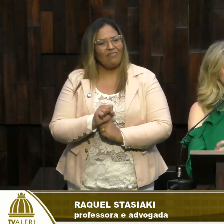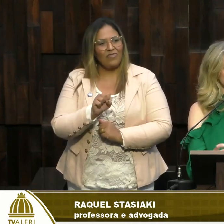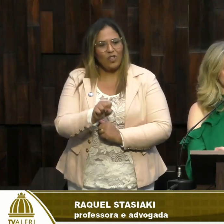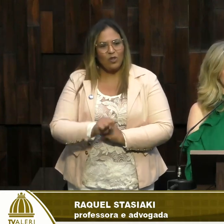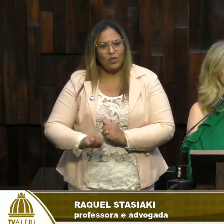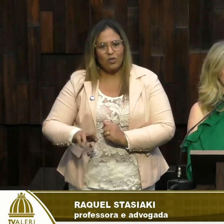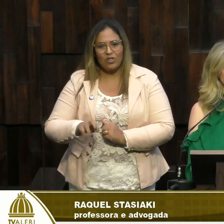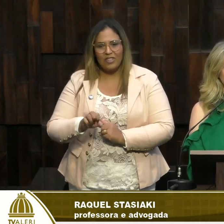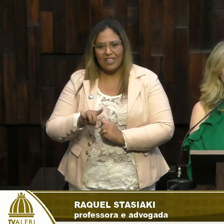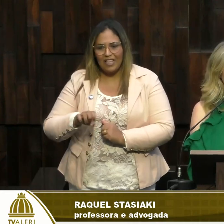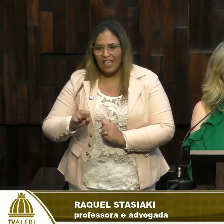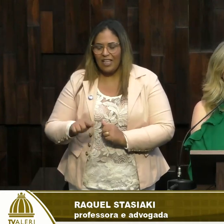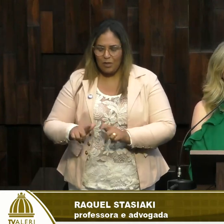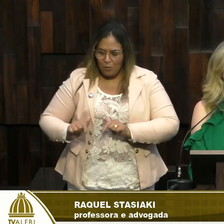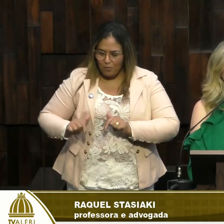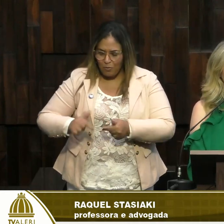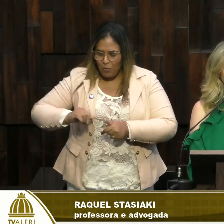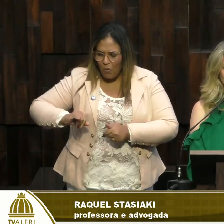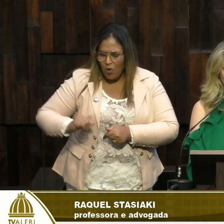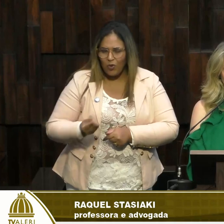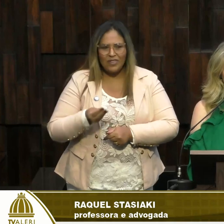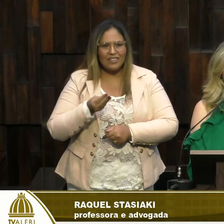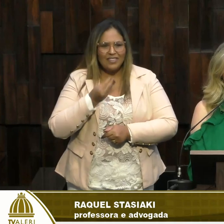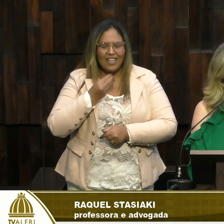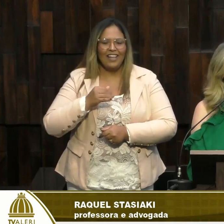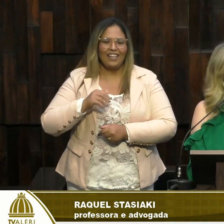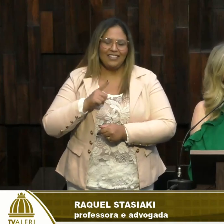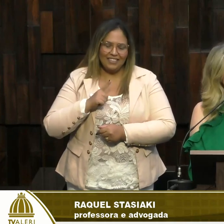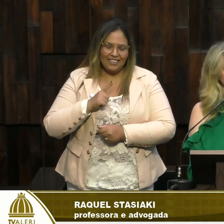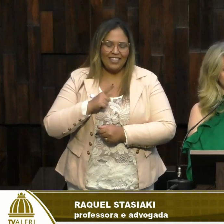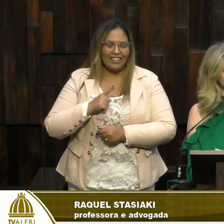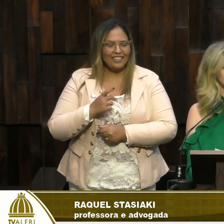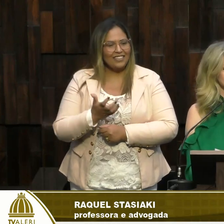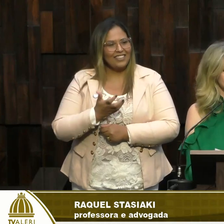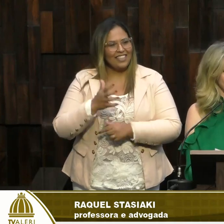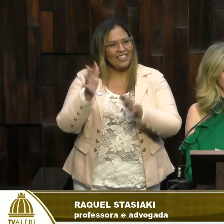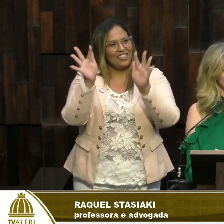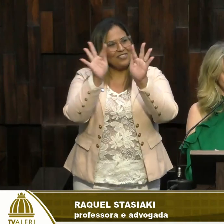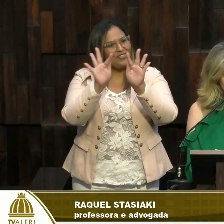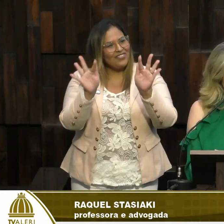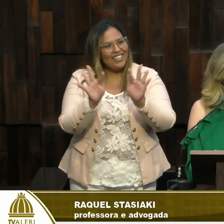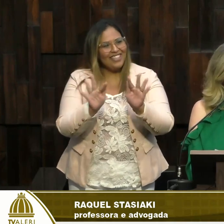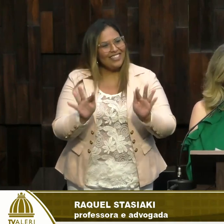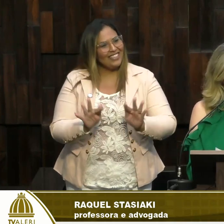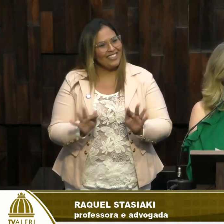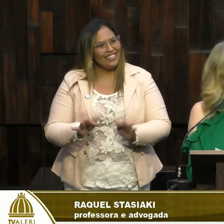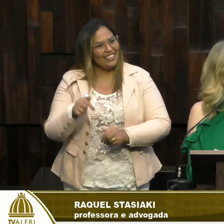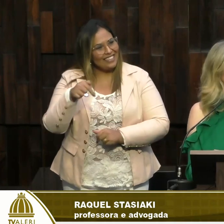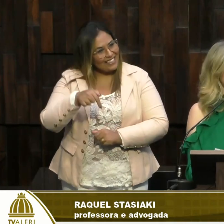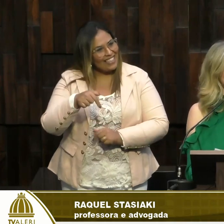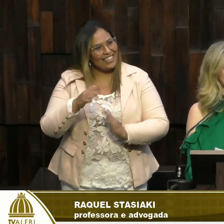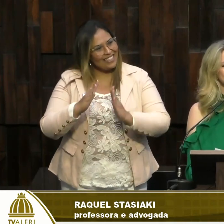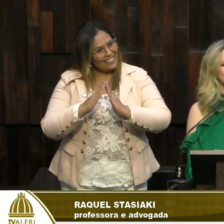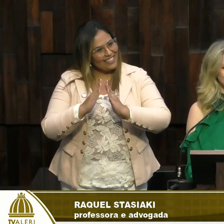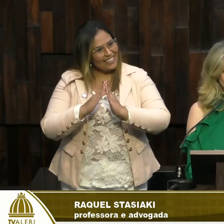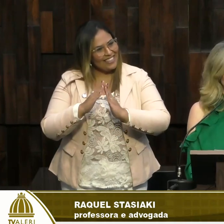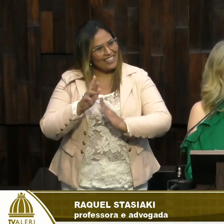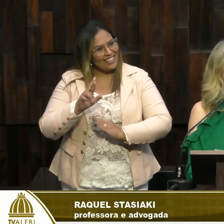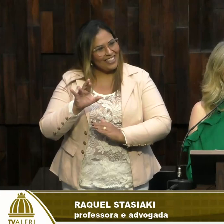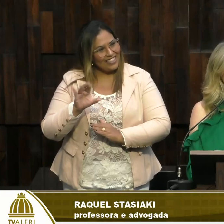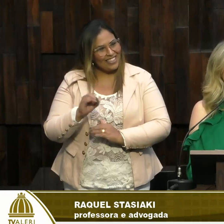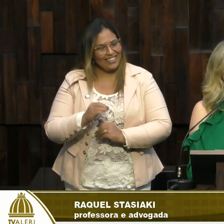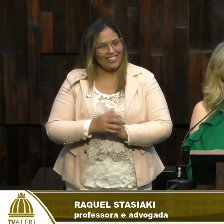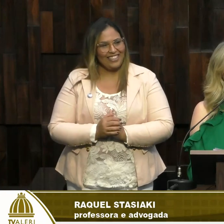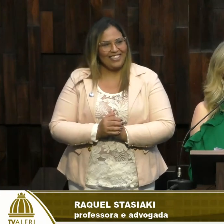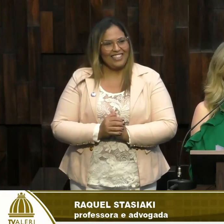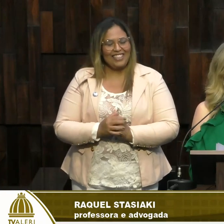é uma região de oportunidades, né? E eu quero dizer que eu sou muito feliz nesse estado e que os fluminenses, de